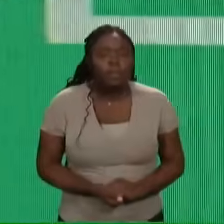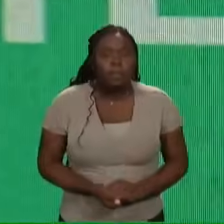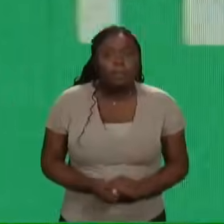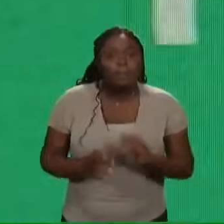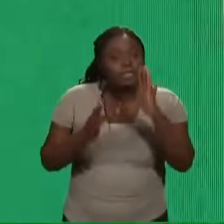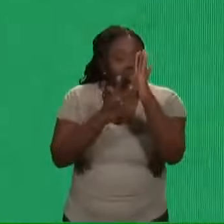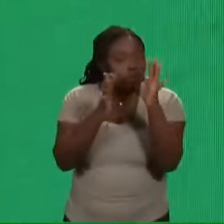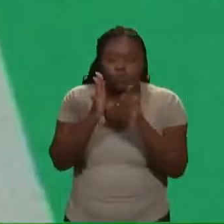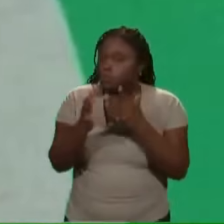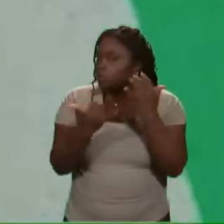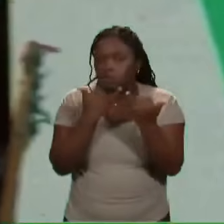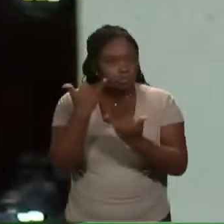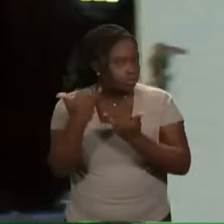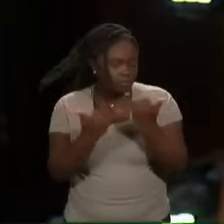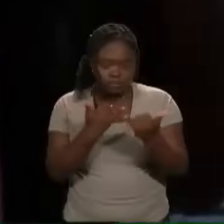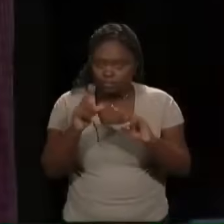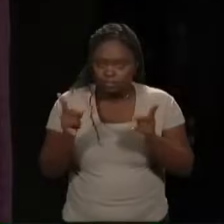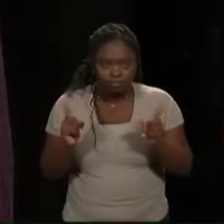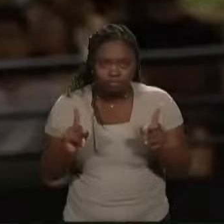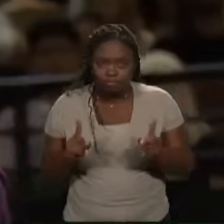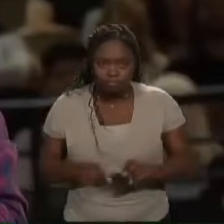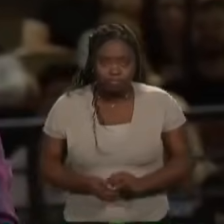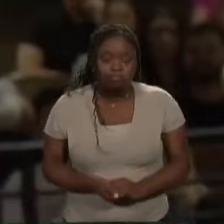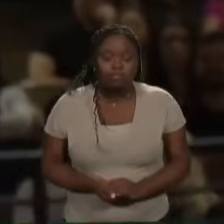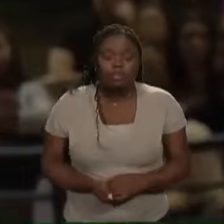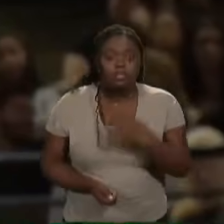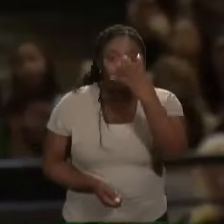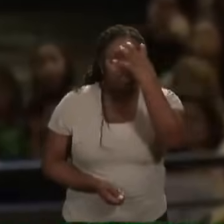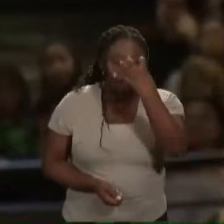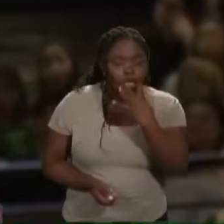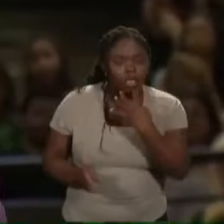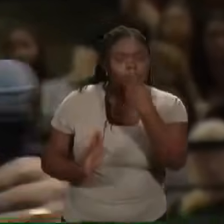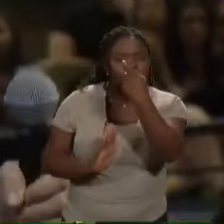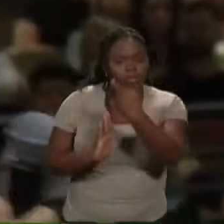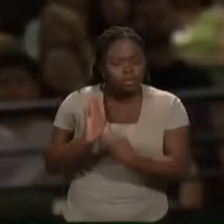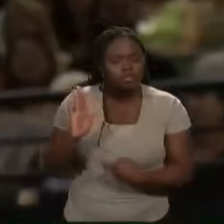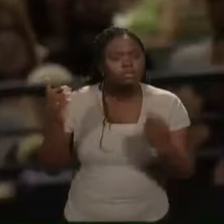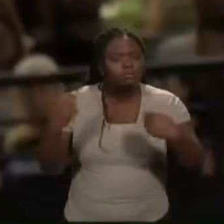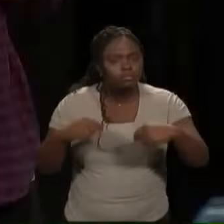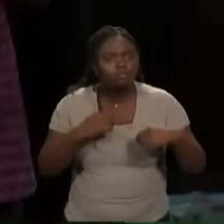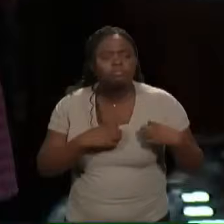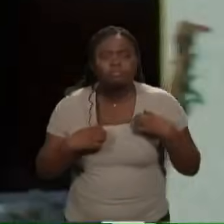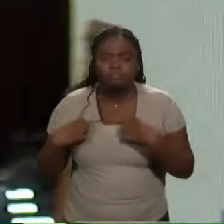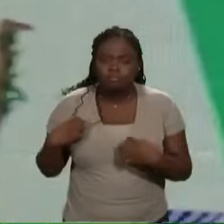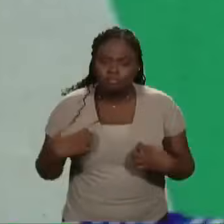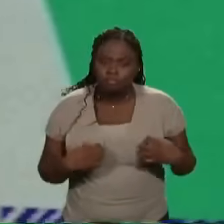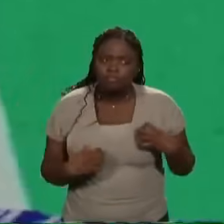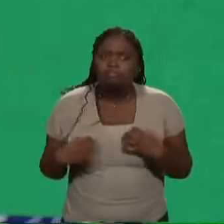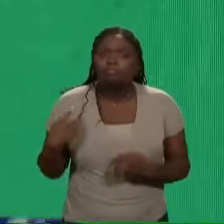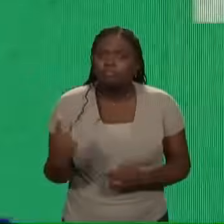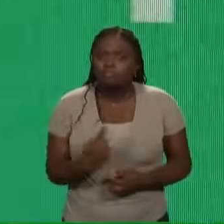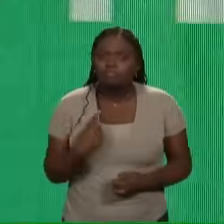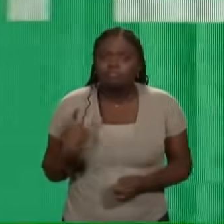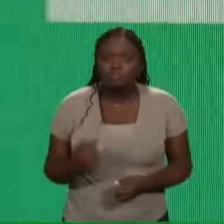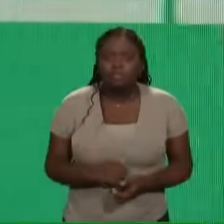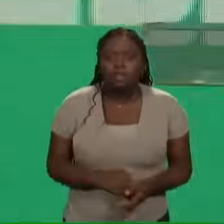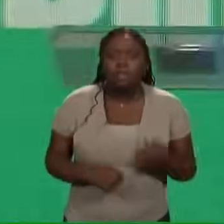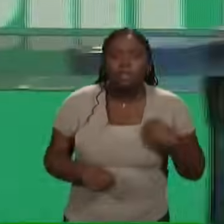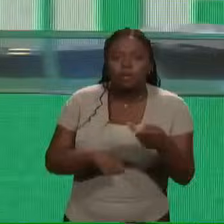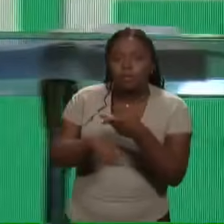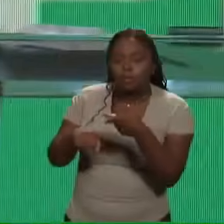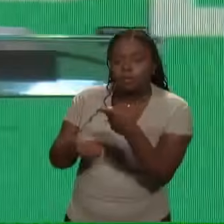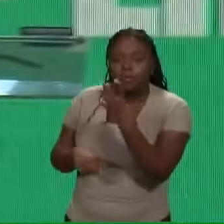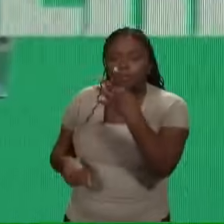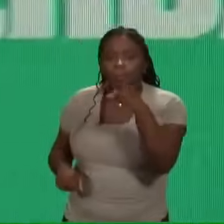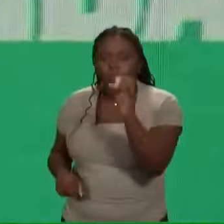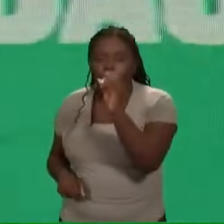Gente, Jesus não está brincando. É muito sério, um texto desse tem que mexer com a gente. Eu fui atrás das pessoas que eu